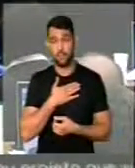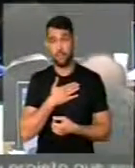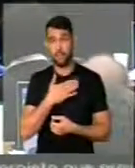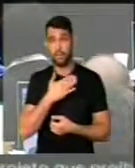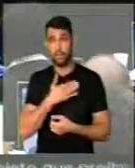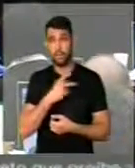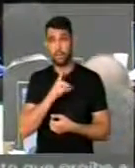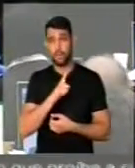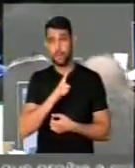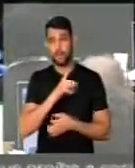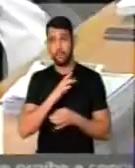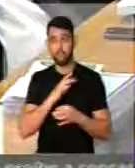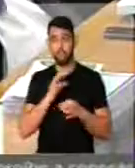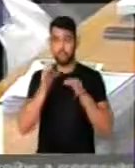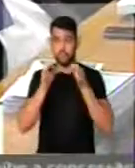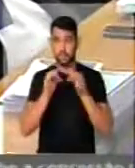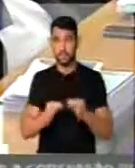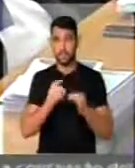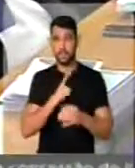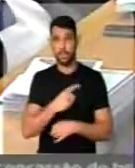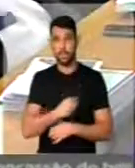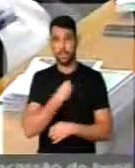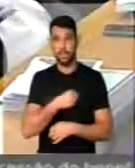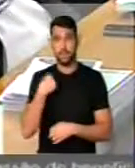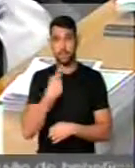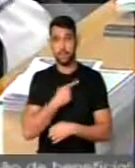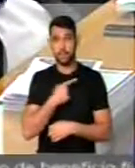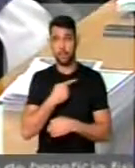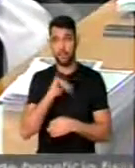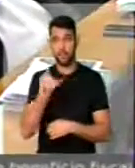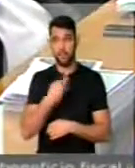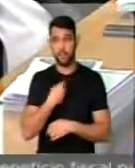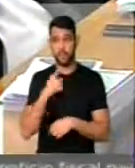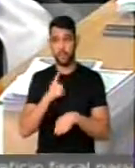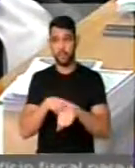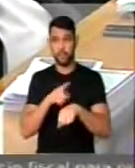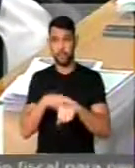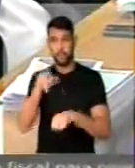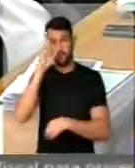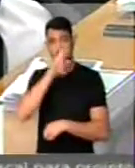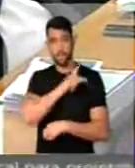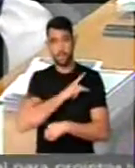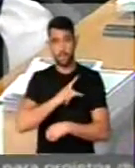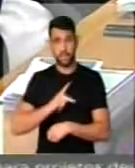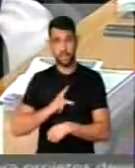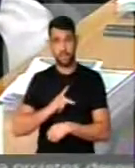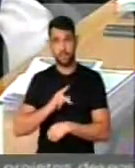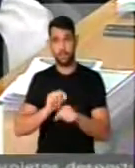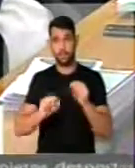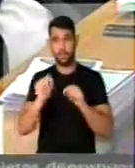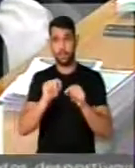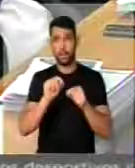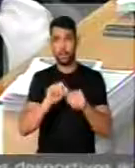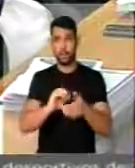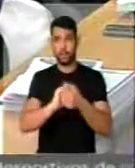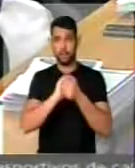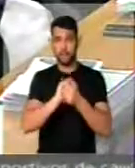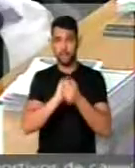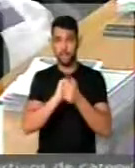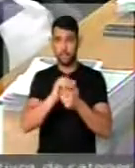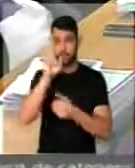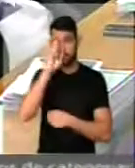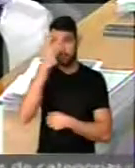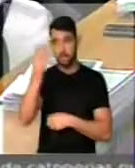eu tenho absoluta convicção que nós temos que aproveitar essa oportunidade, senhor presidente, para cumprimentá-lo